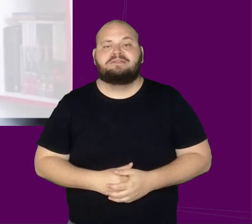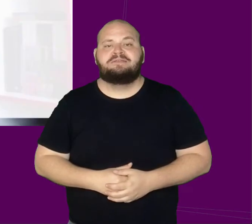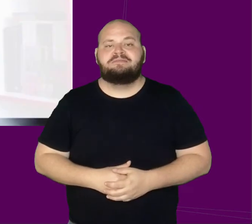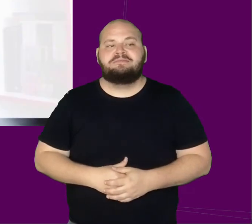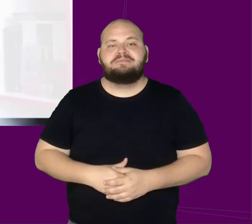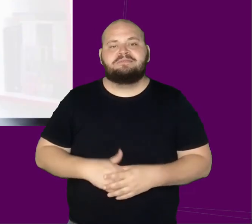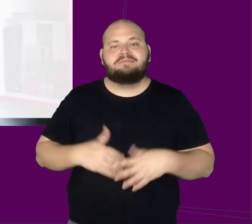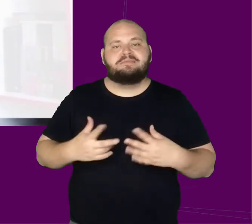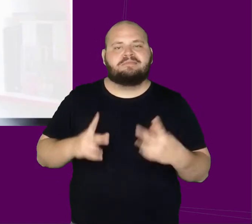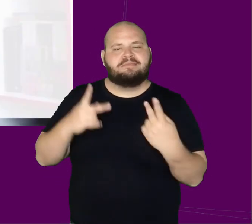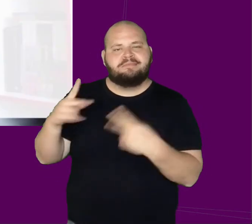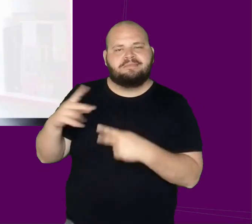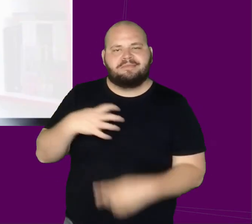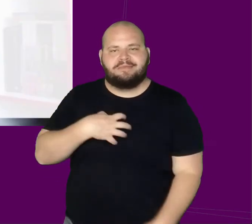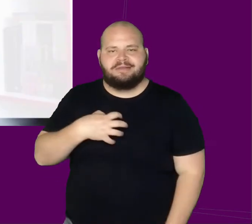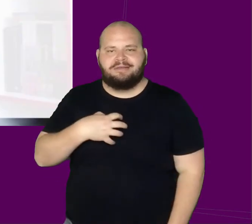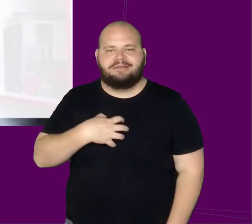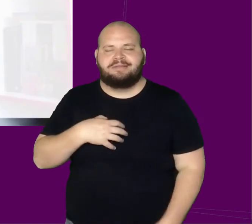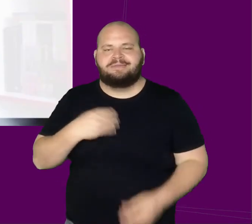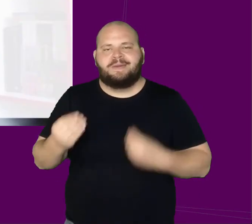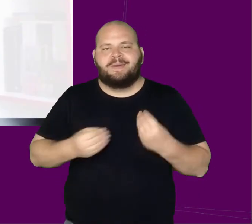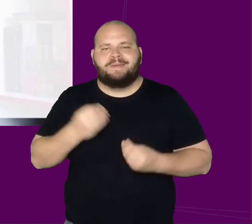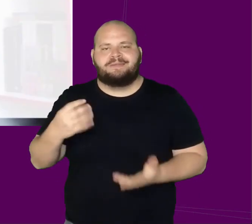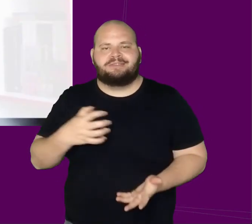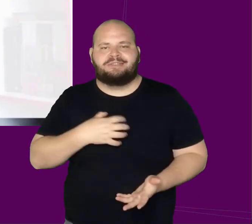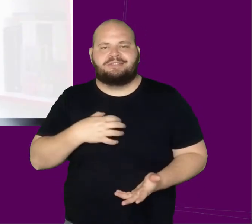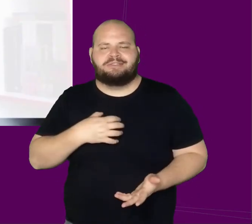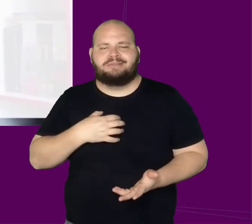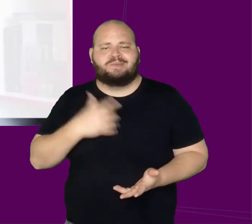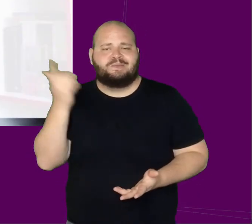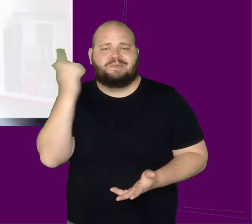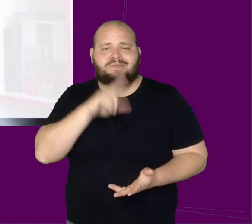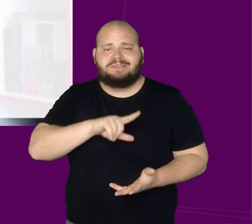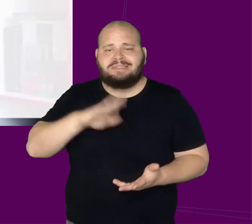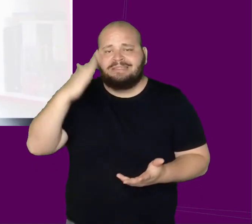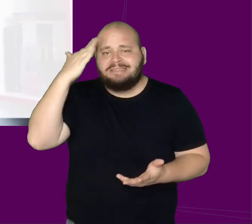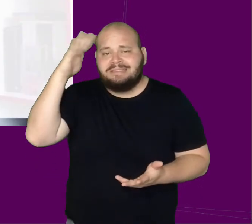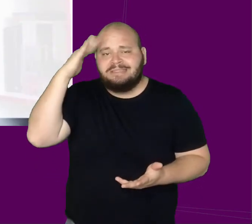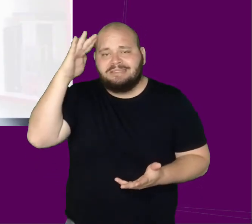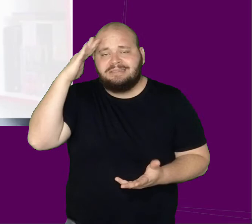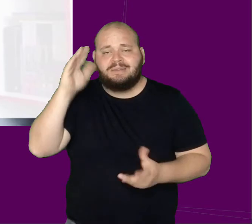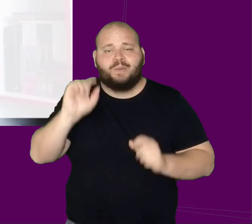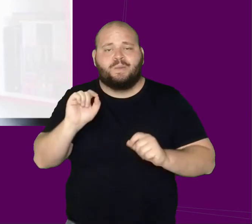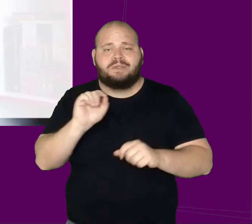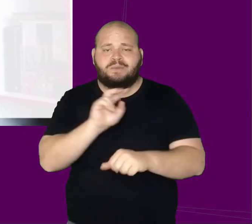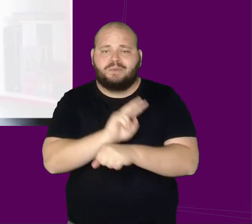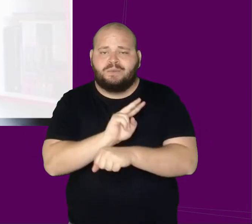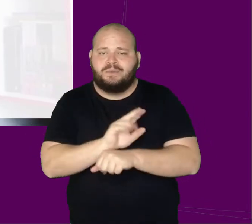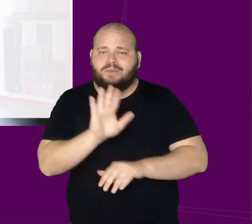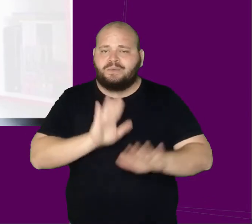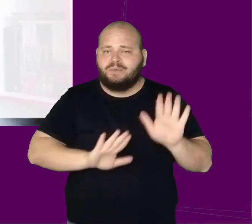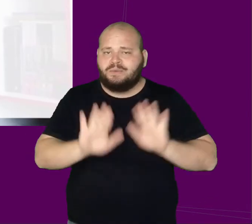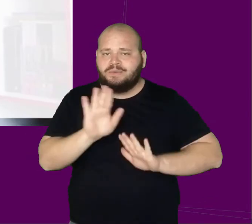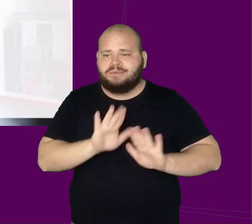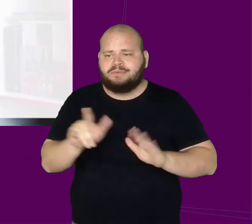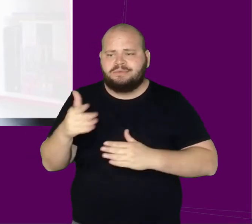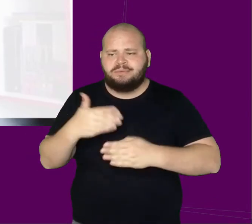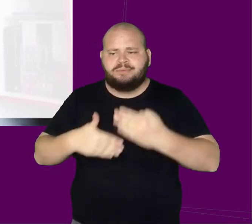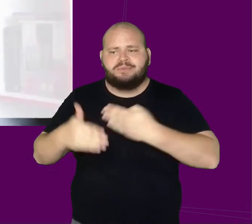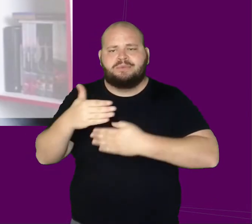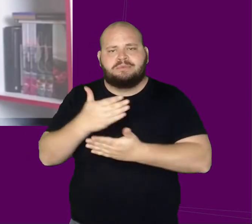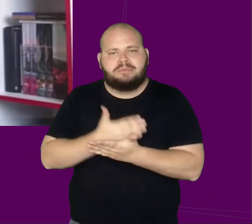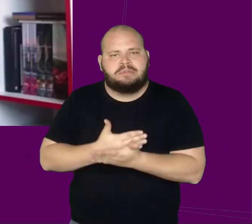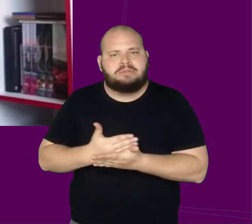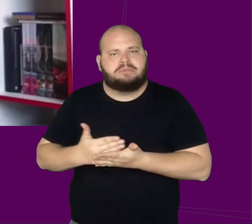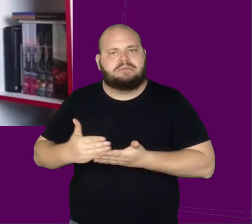A seu cripto modo anuncia, às vezes, quase inaudível e indelicado código. Cuidado, entre as gretas do muro está